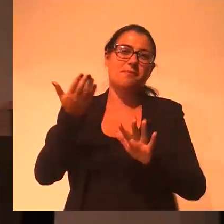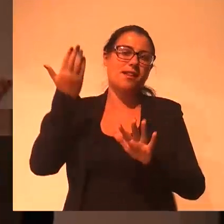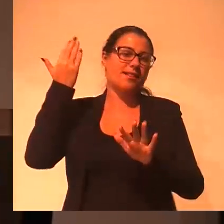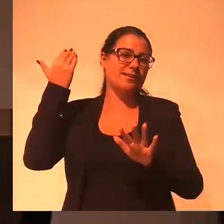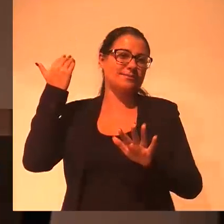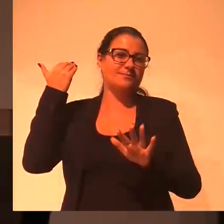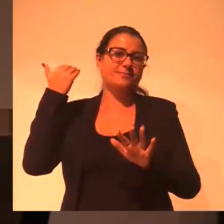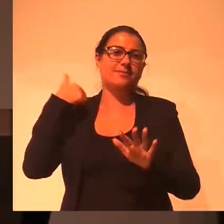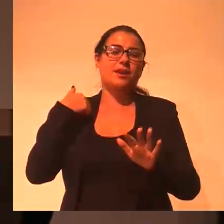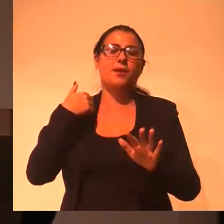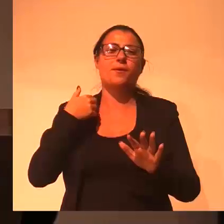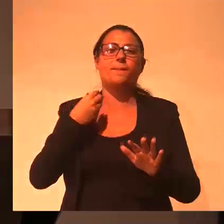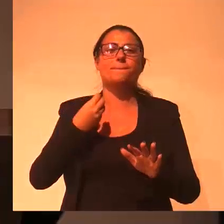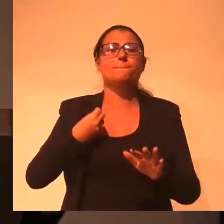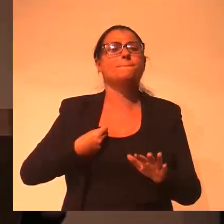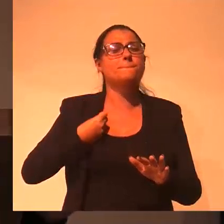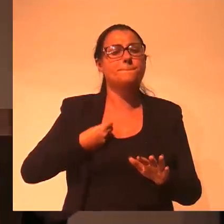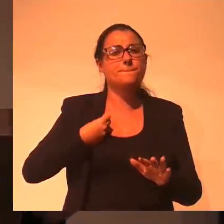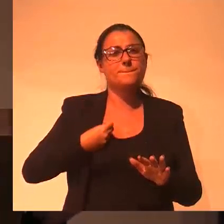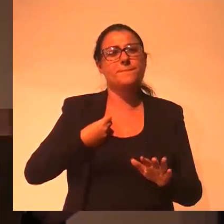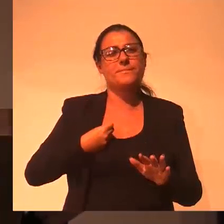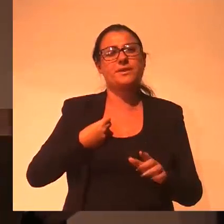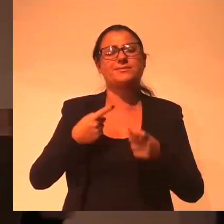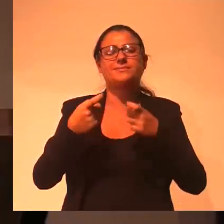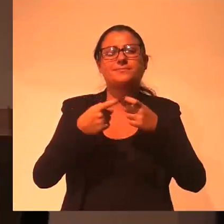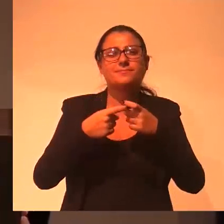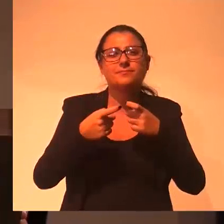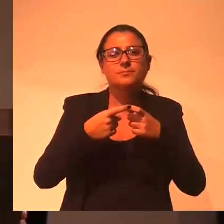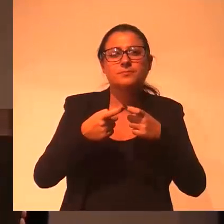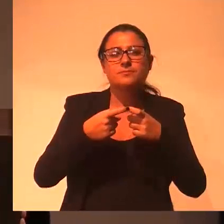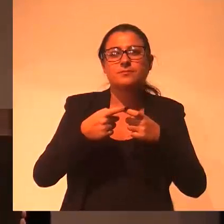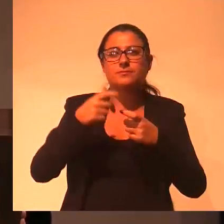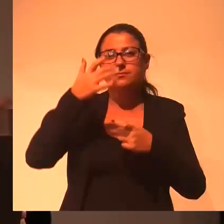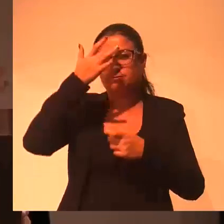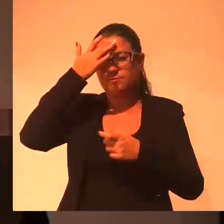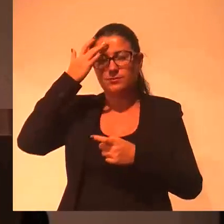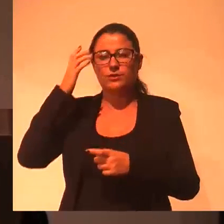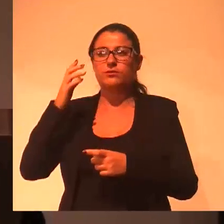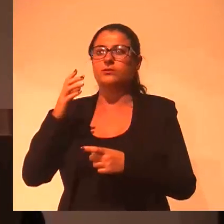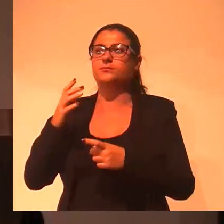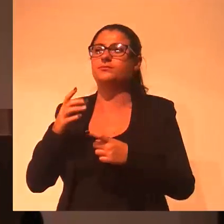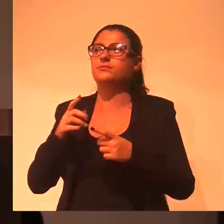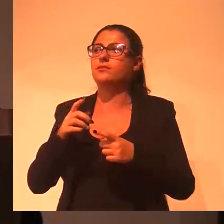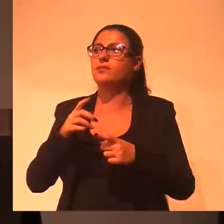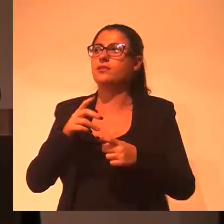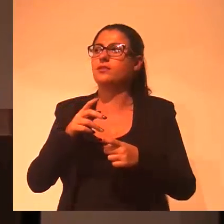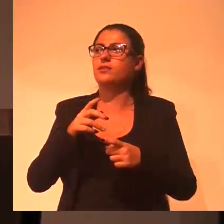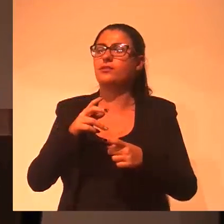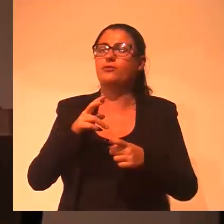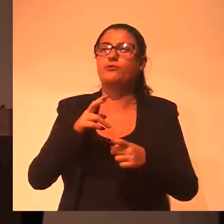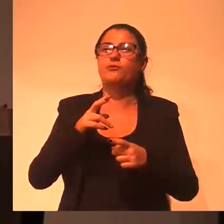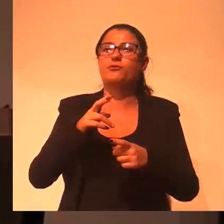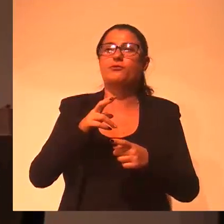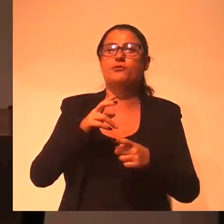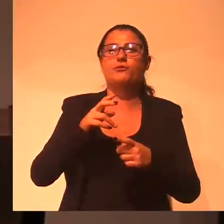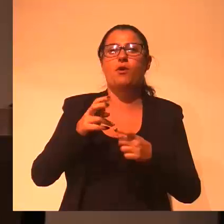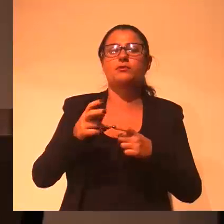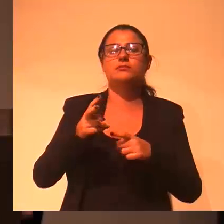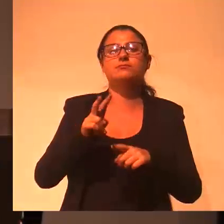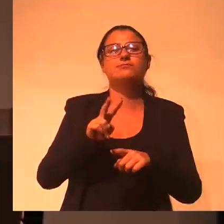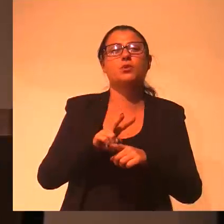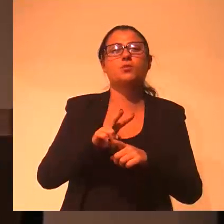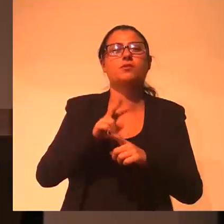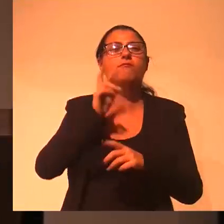numa das consultas com uma pessoa que foi tratar dos dentes. Minto, essa é a segunda. Da primeira foi tratar